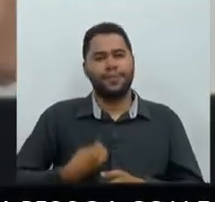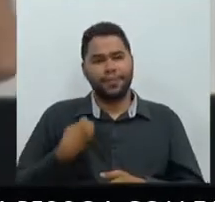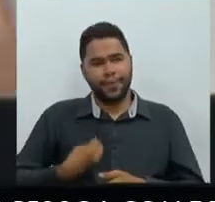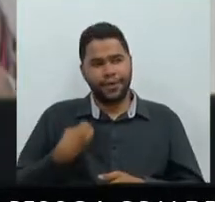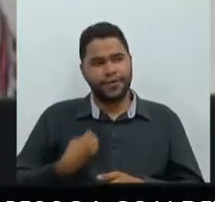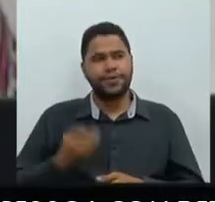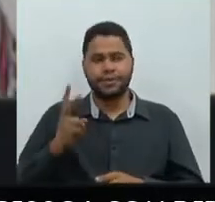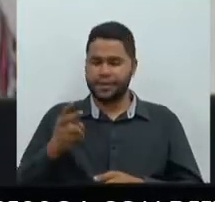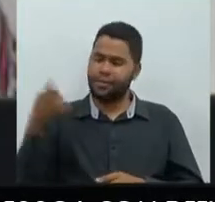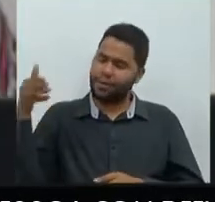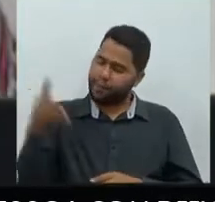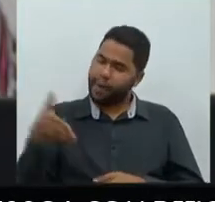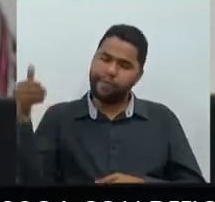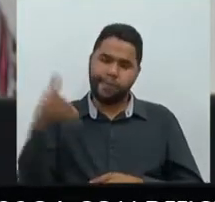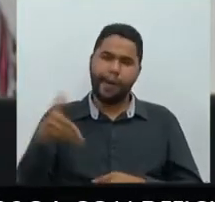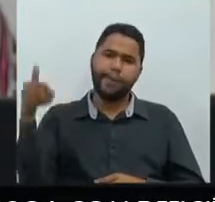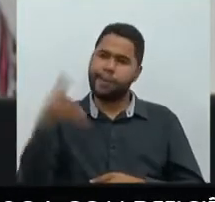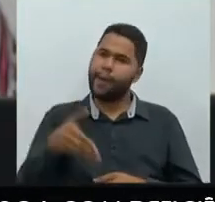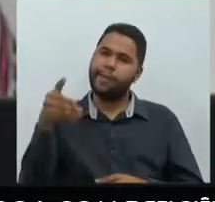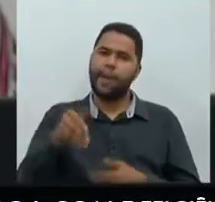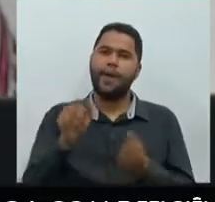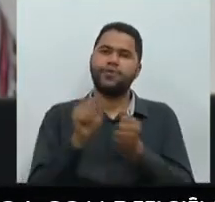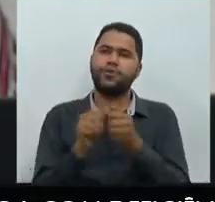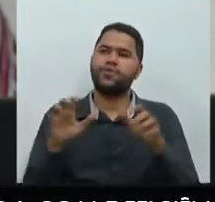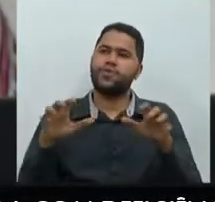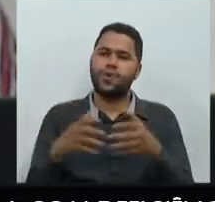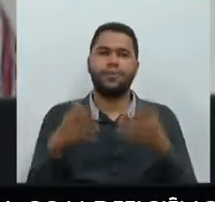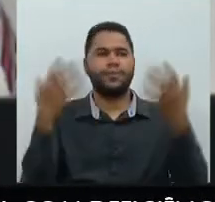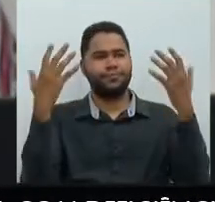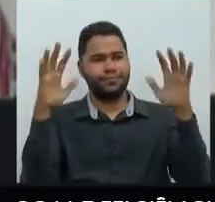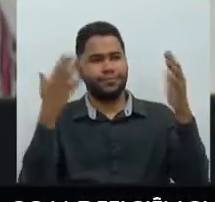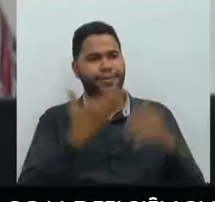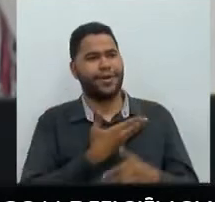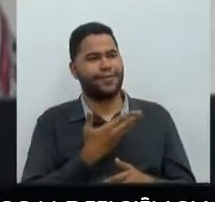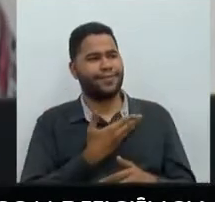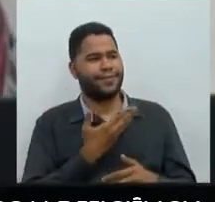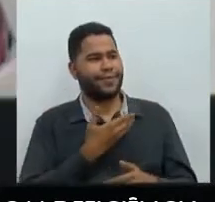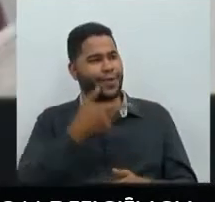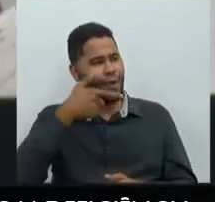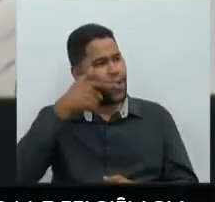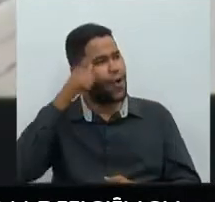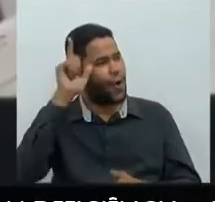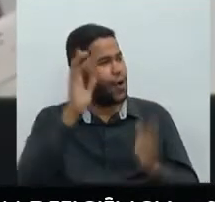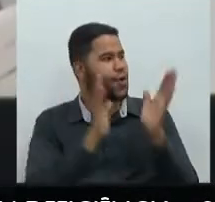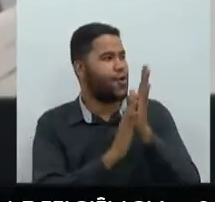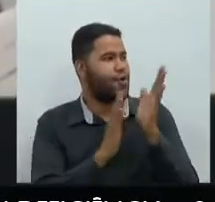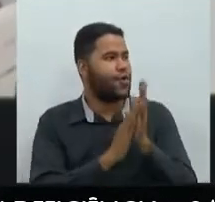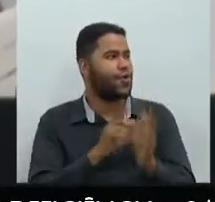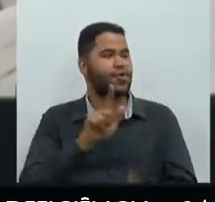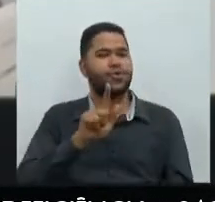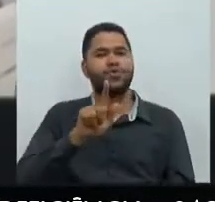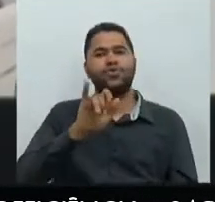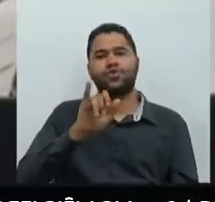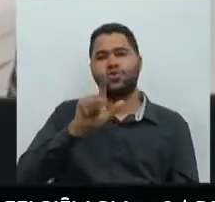né? Está sempre participando aqui da comissão. Então, uma salva de palmas para o nosso aniversariante de ontem, Juscelmário,